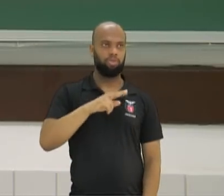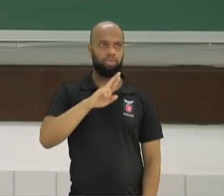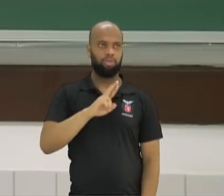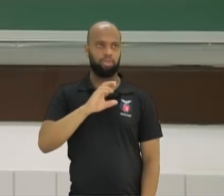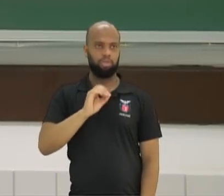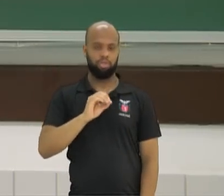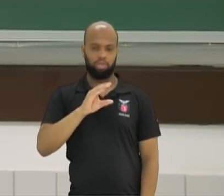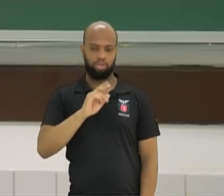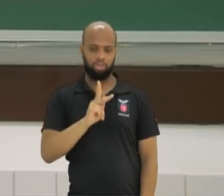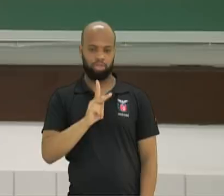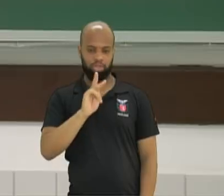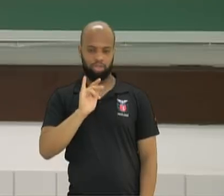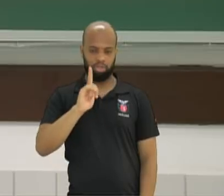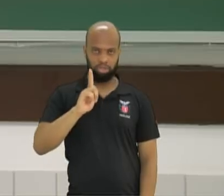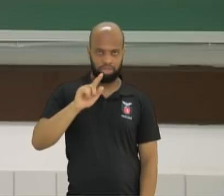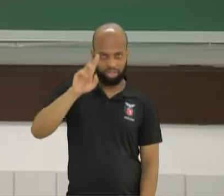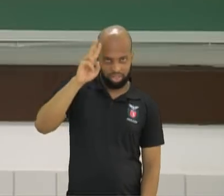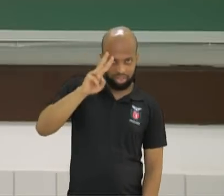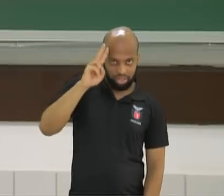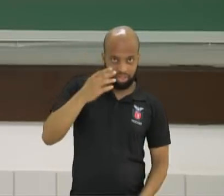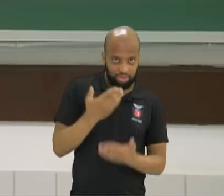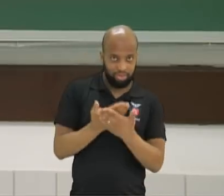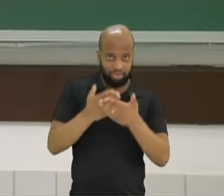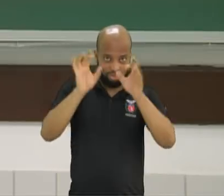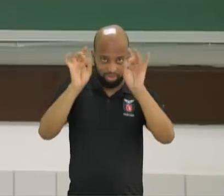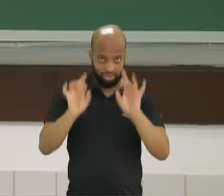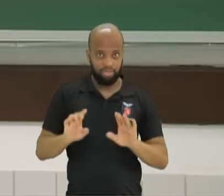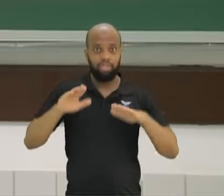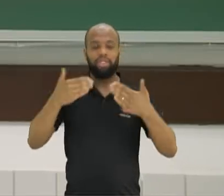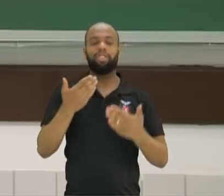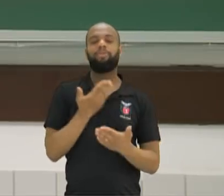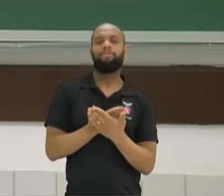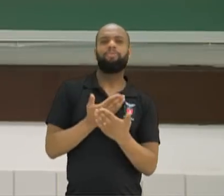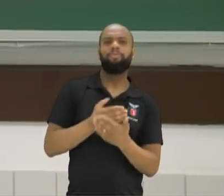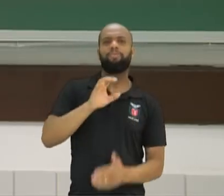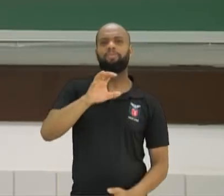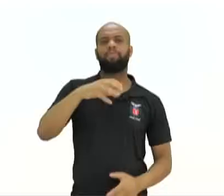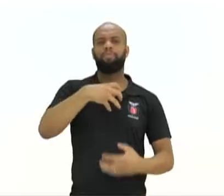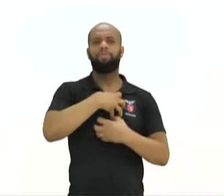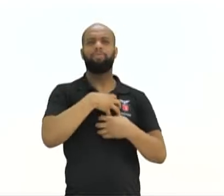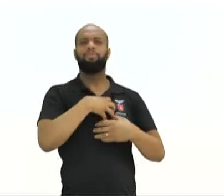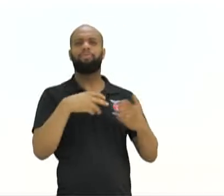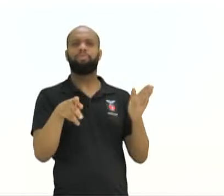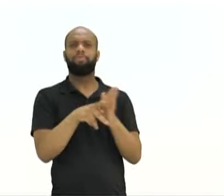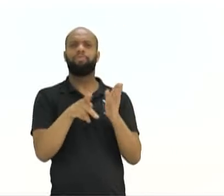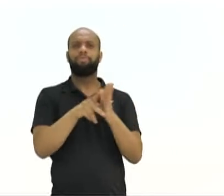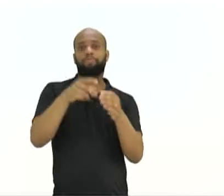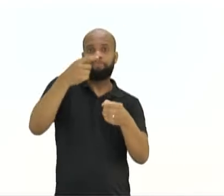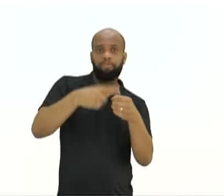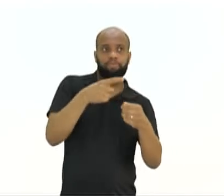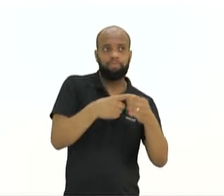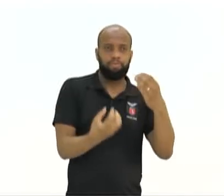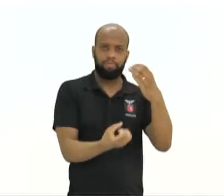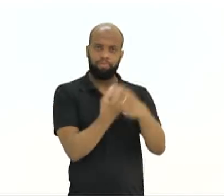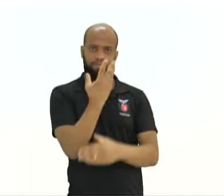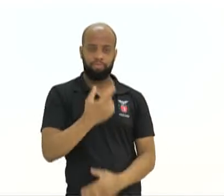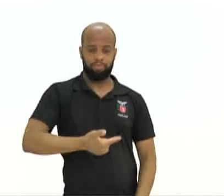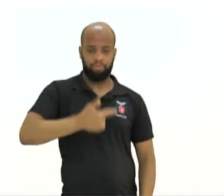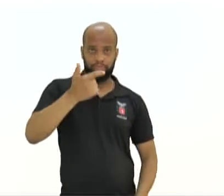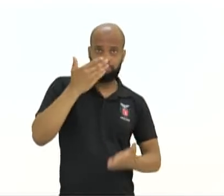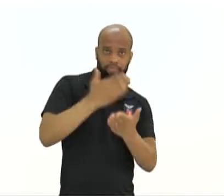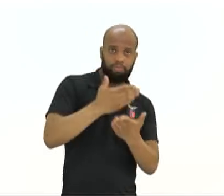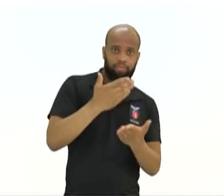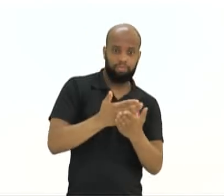tivemos, né? Vocês estão lembrados? Então, olha só, o Up Rocking é um estilo de dança urbana criado na segunda metade da década